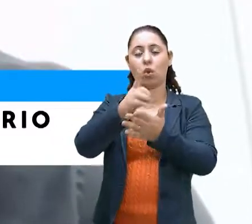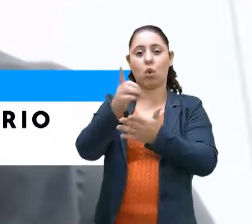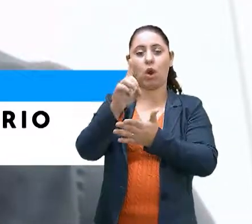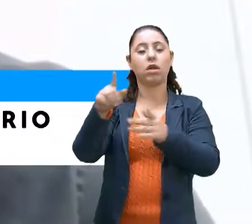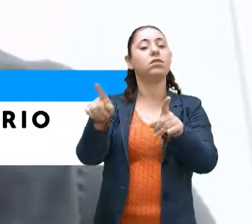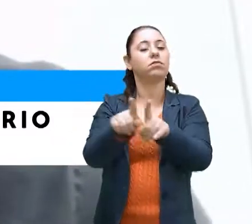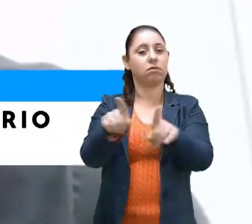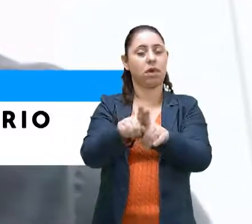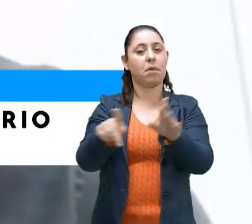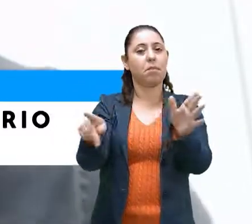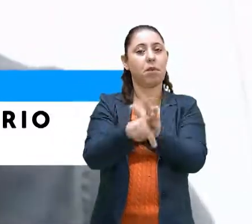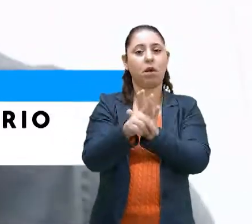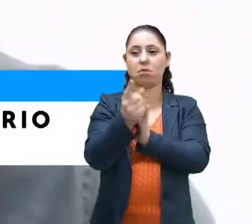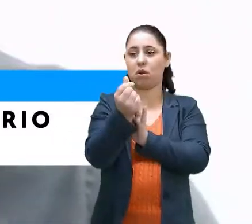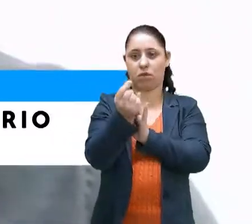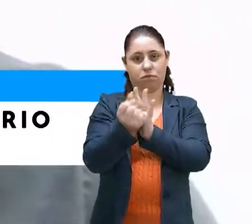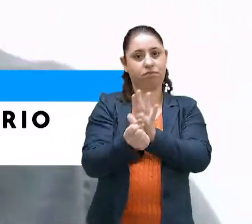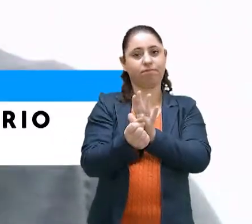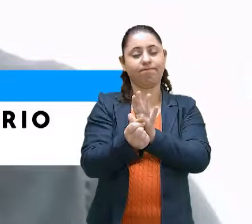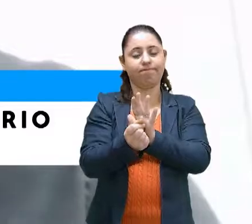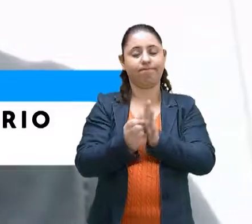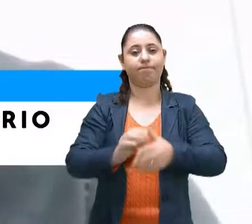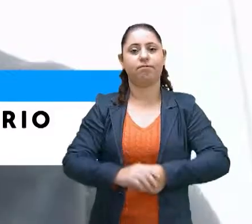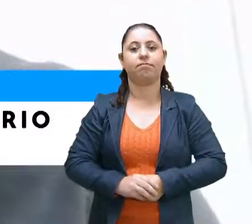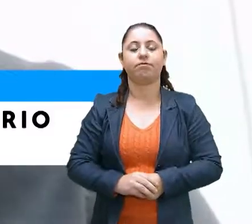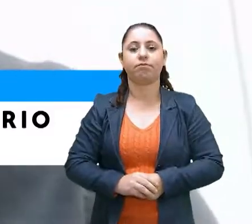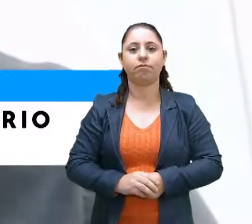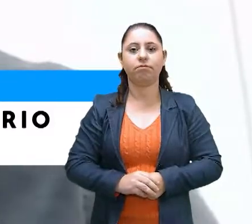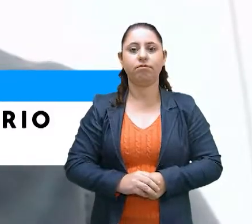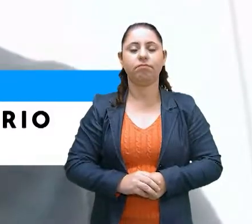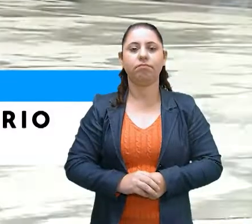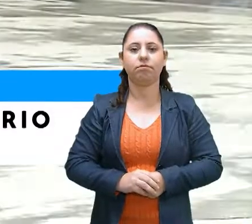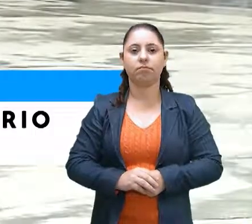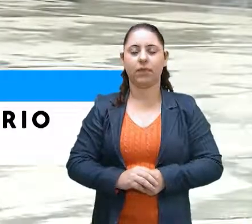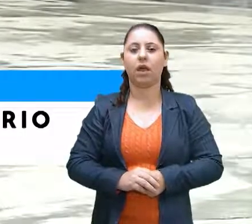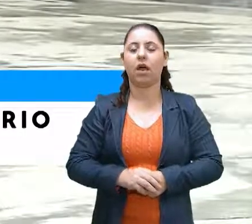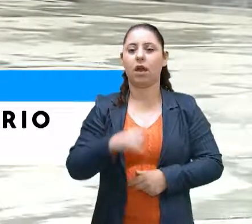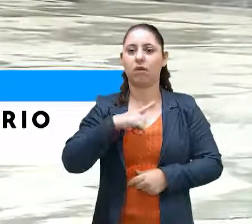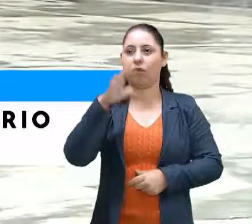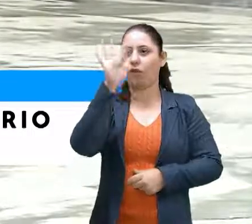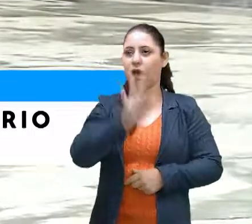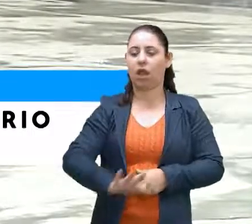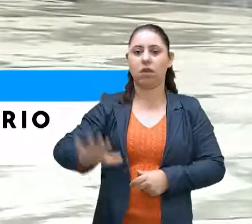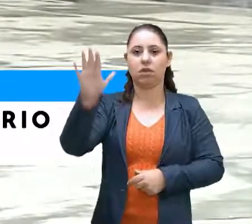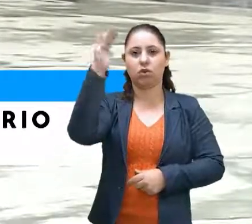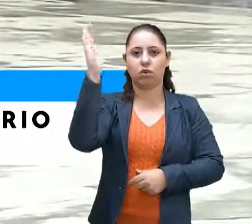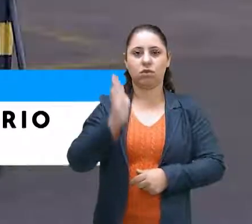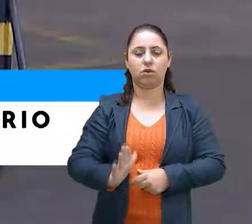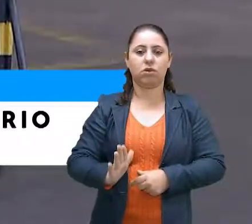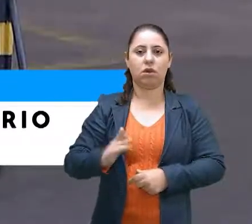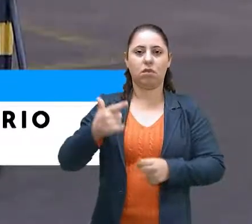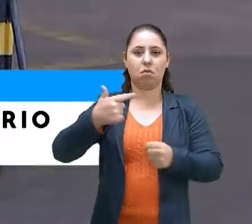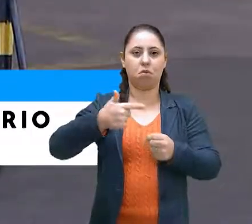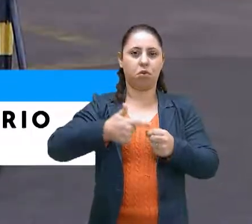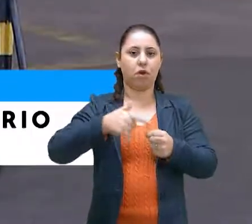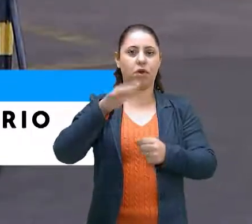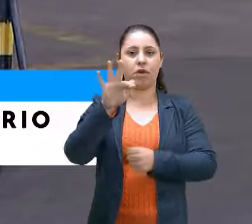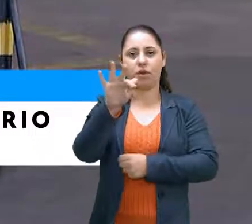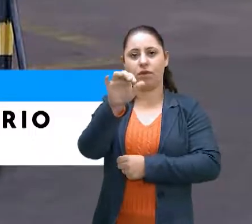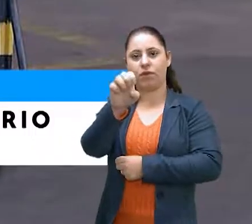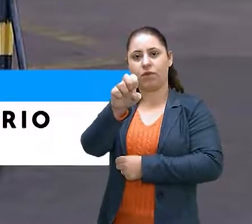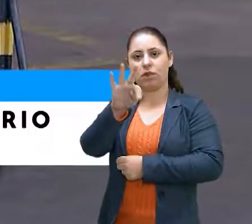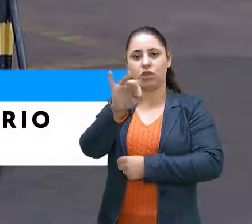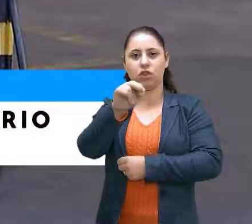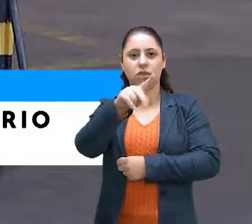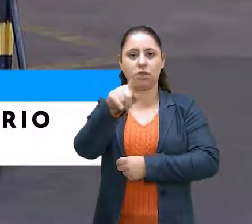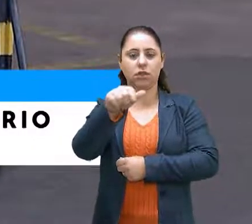internacional, a dolarização, né, desses produtos. No cálculo da Federação Nacional do Comércio de Combustíveis